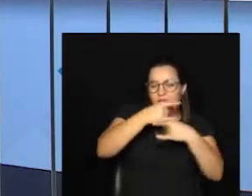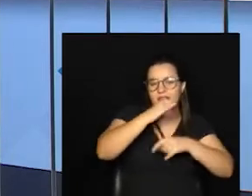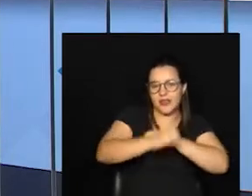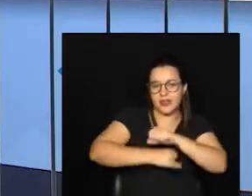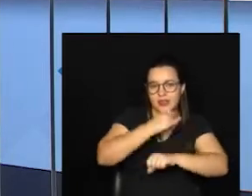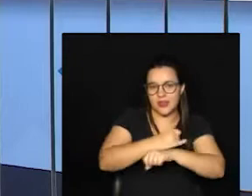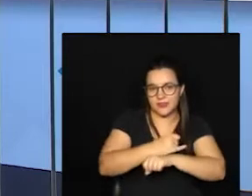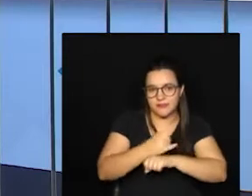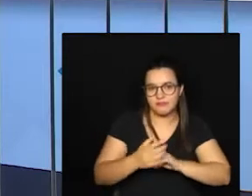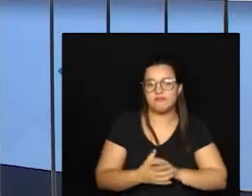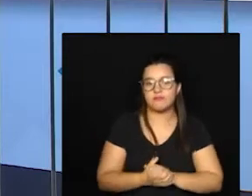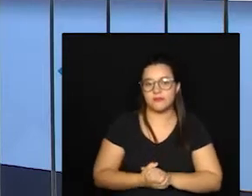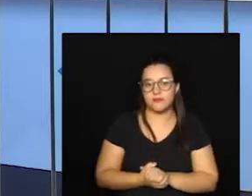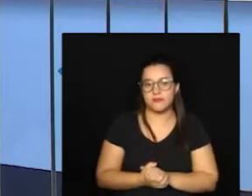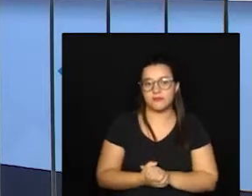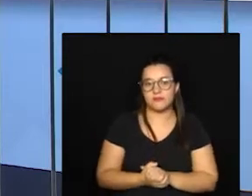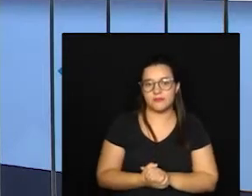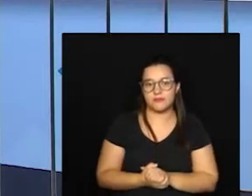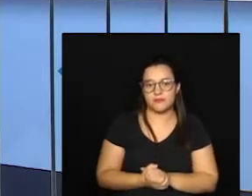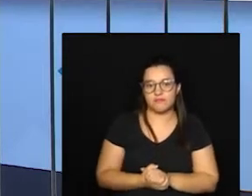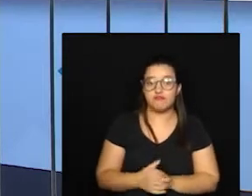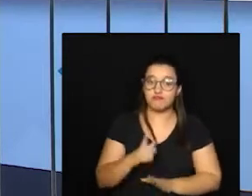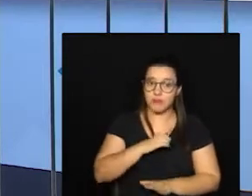vai ser de forma online no